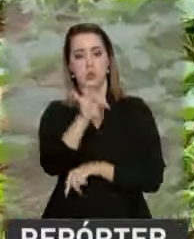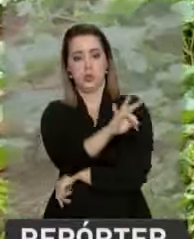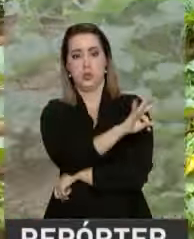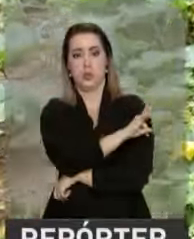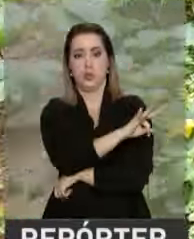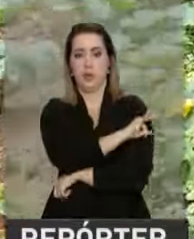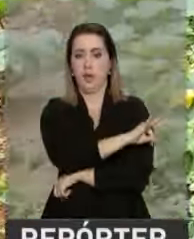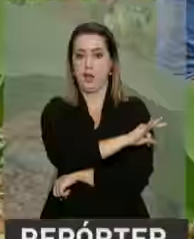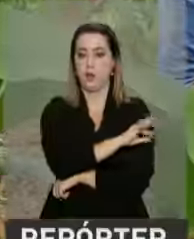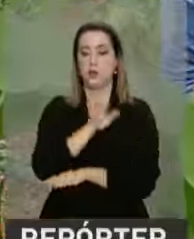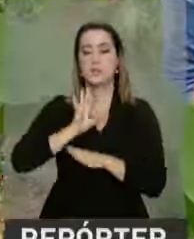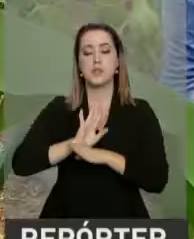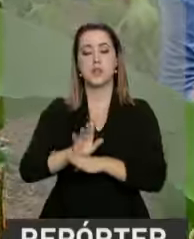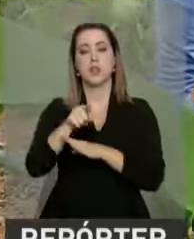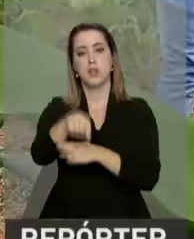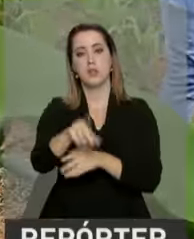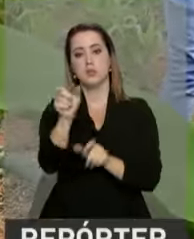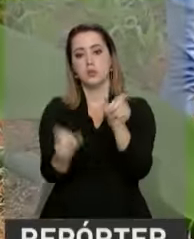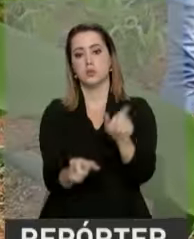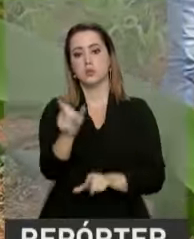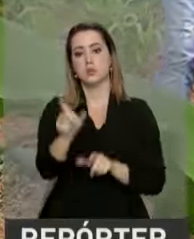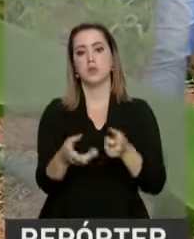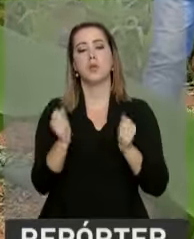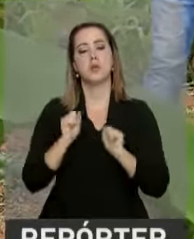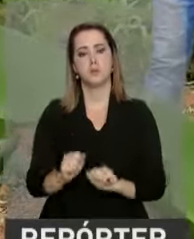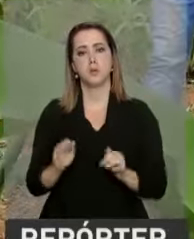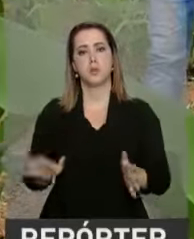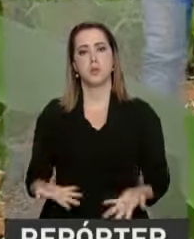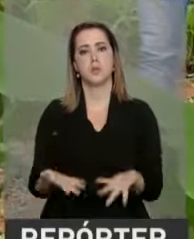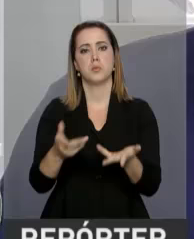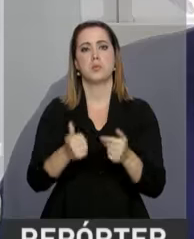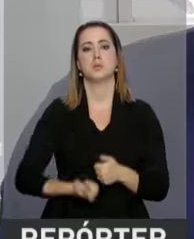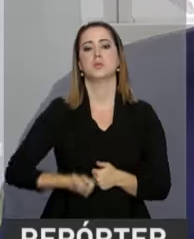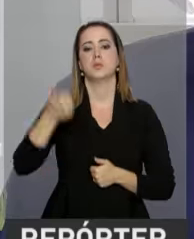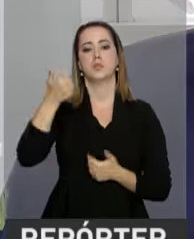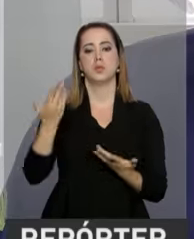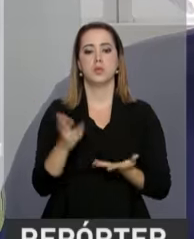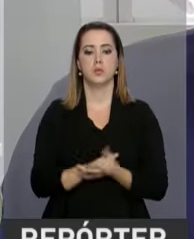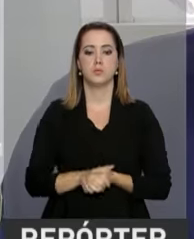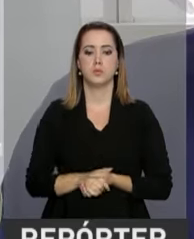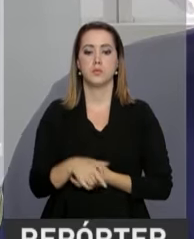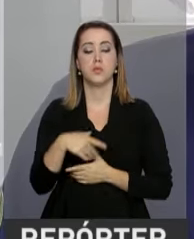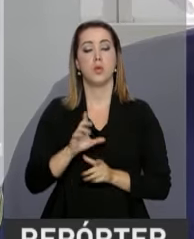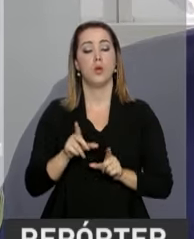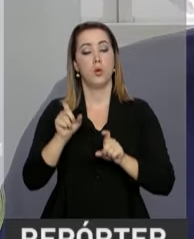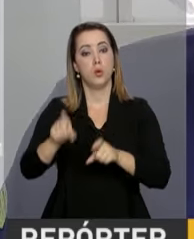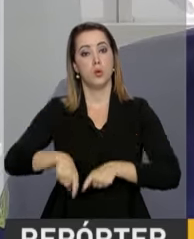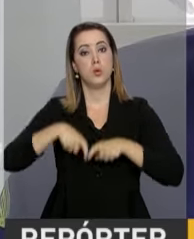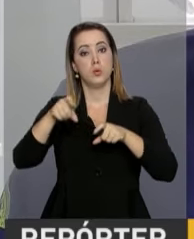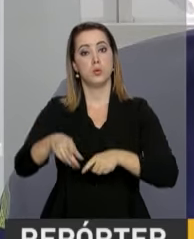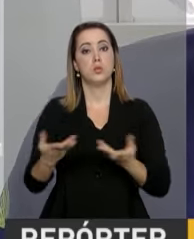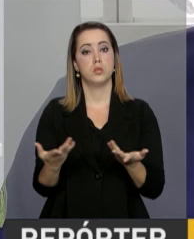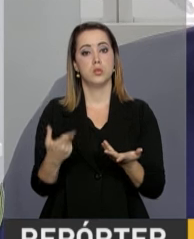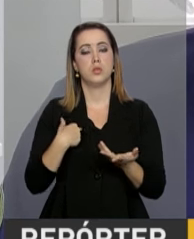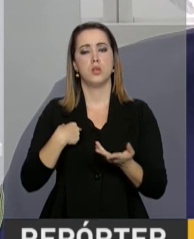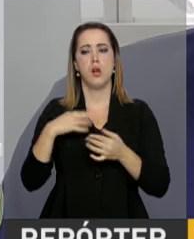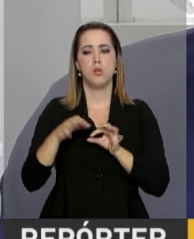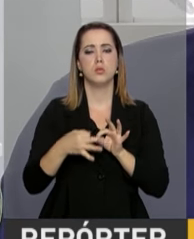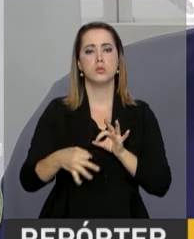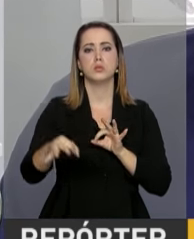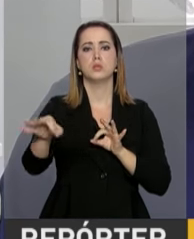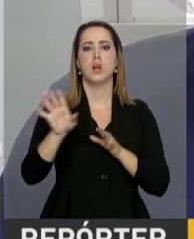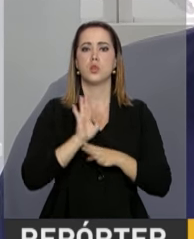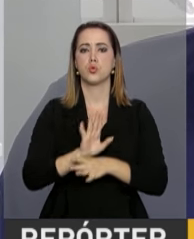que apoiam esses agricultores para que possam produzir mais e melhor. O trabalho da extensão rural está muito ligado